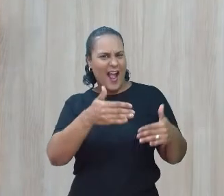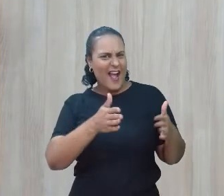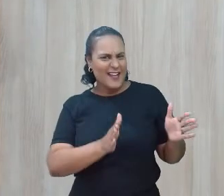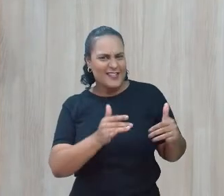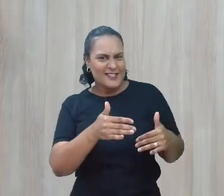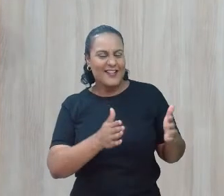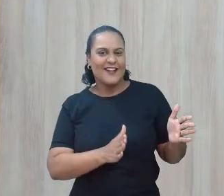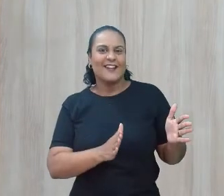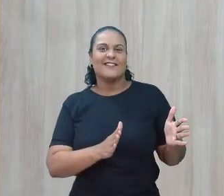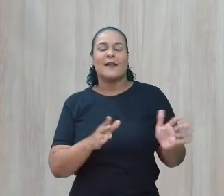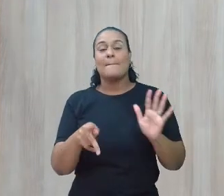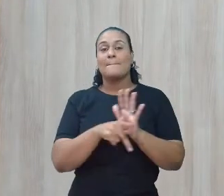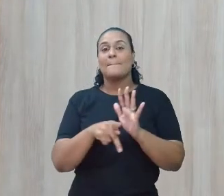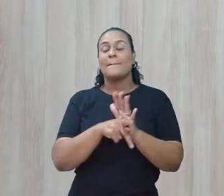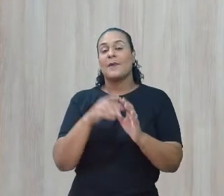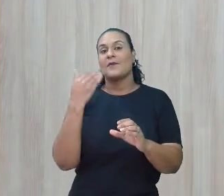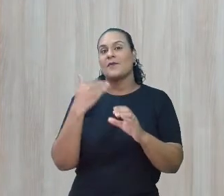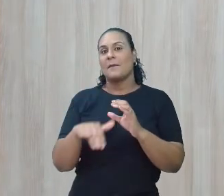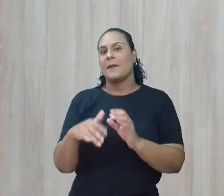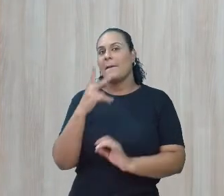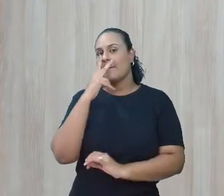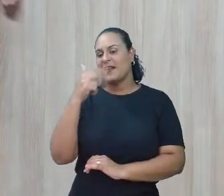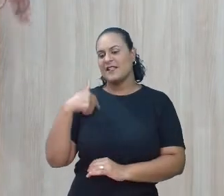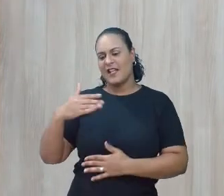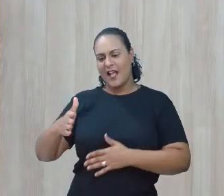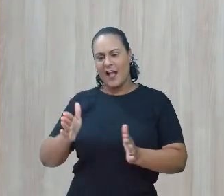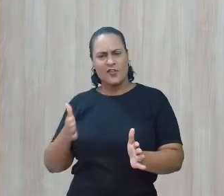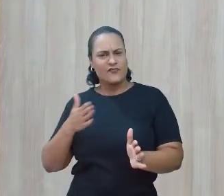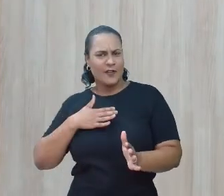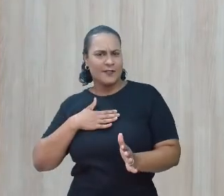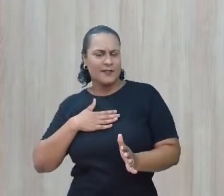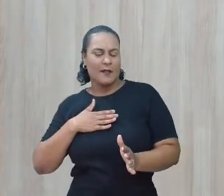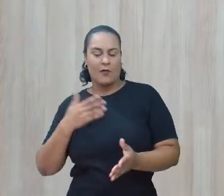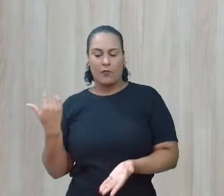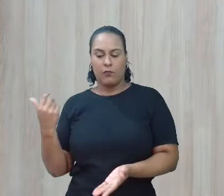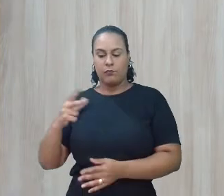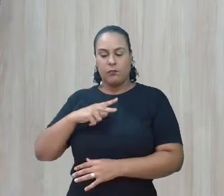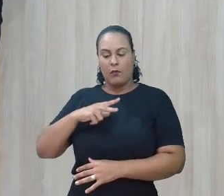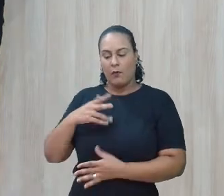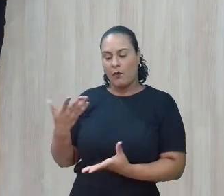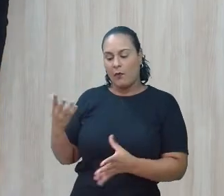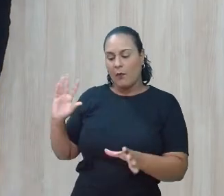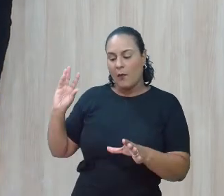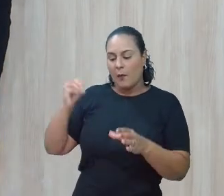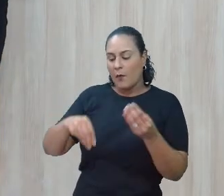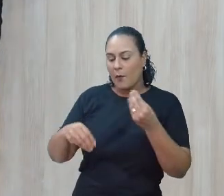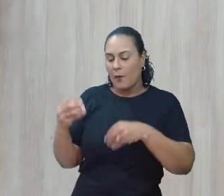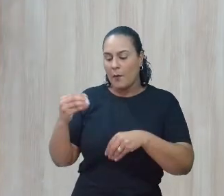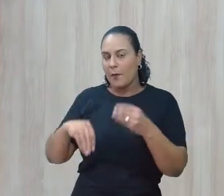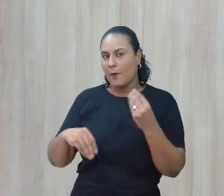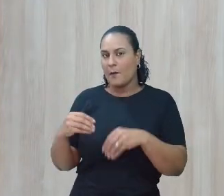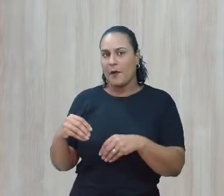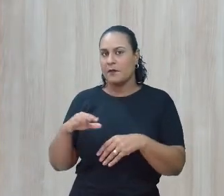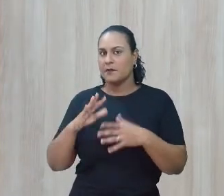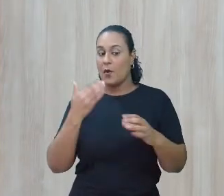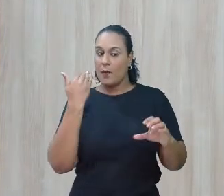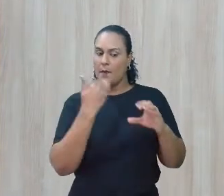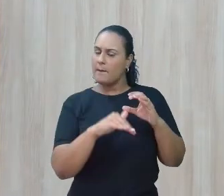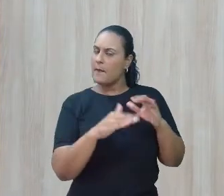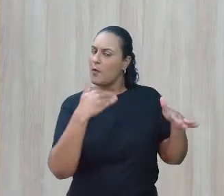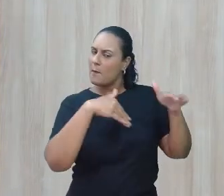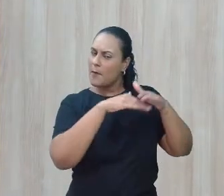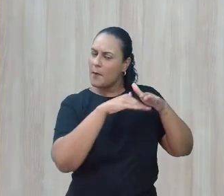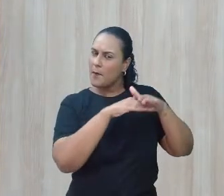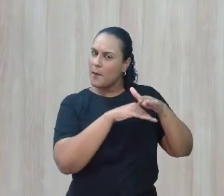recordação que a gente tem, né? Só que no âmbito digital. Então, sempre que a gente precisa consultar, a gente pode só buscar, né,